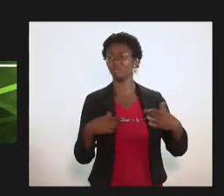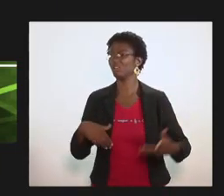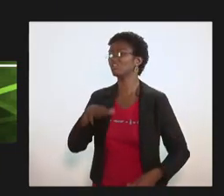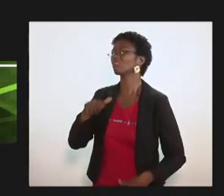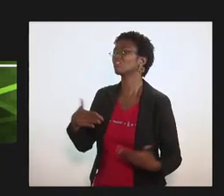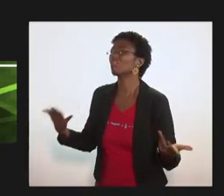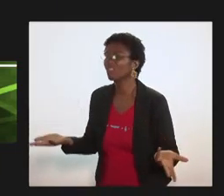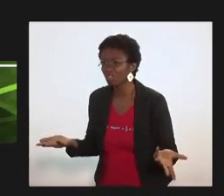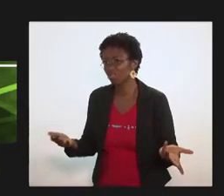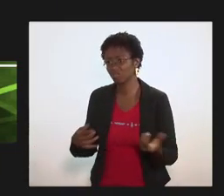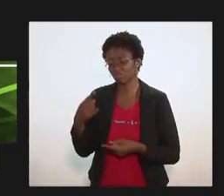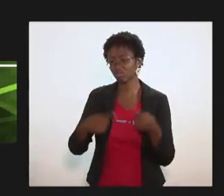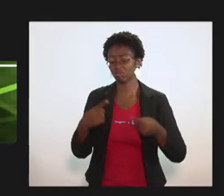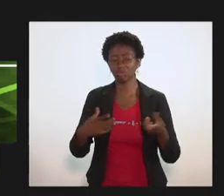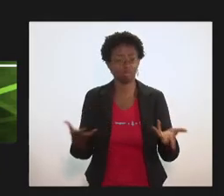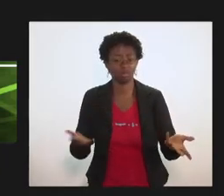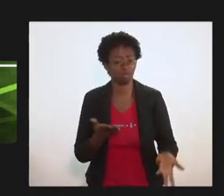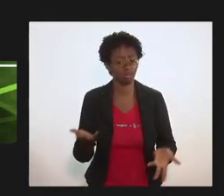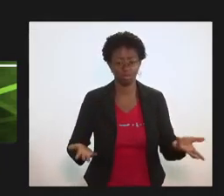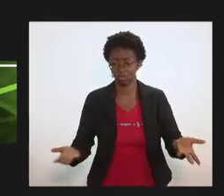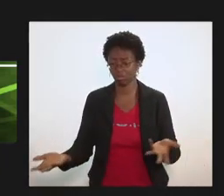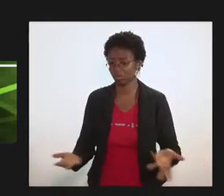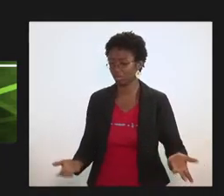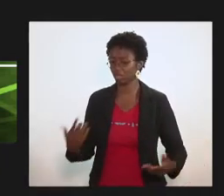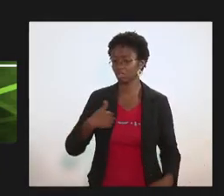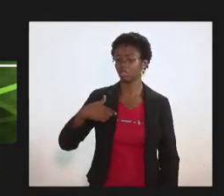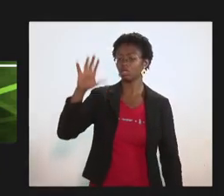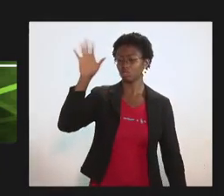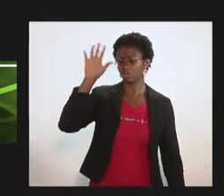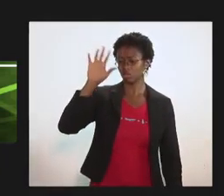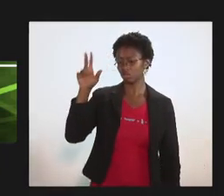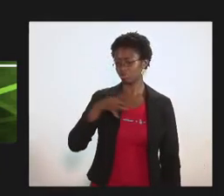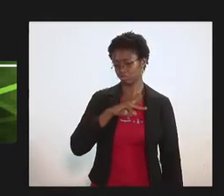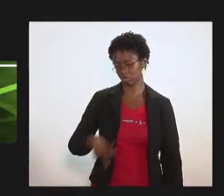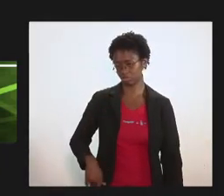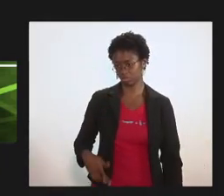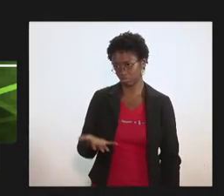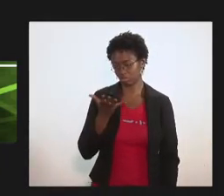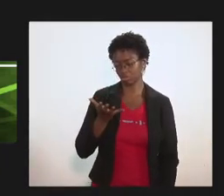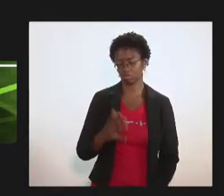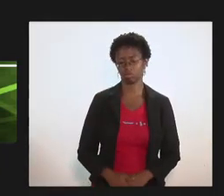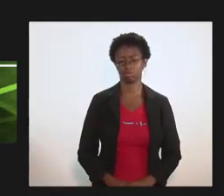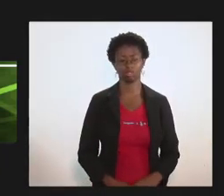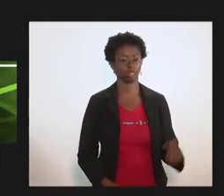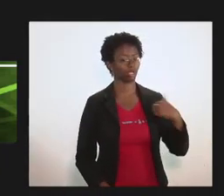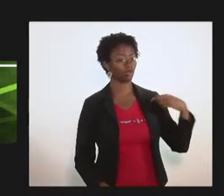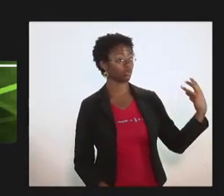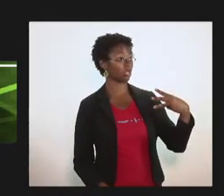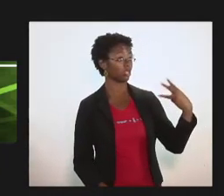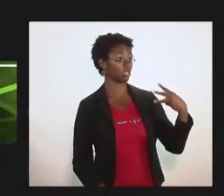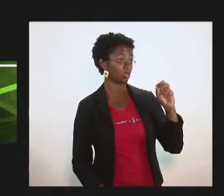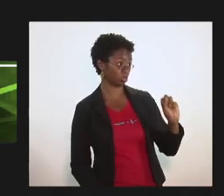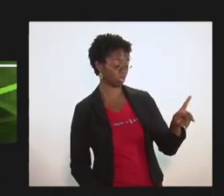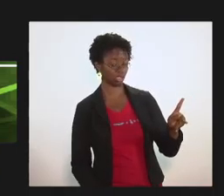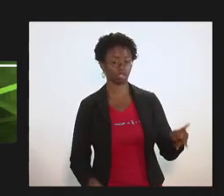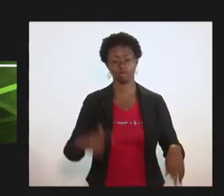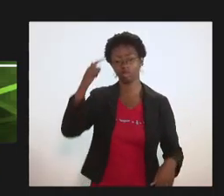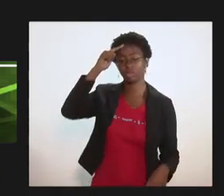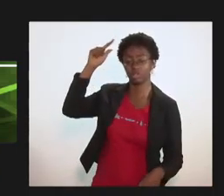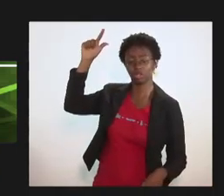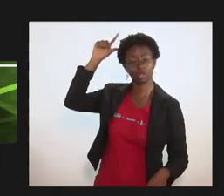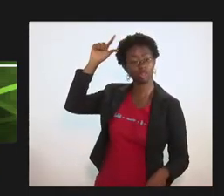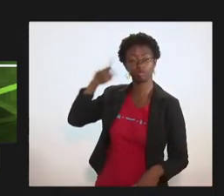Entendeu? Favorável à emenda 1. Eu quero discutir. Ok. Eu estou com meu dedo levantado